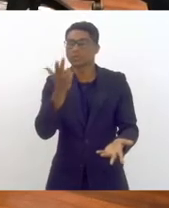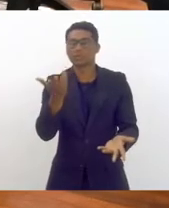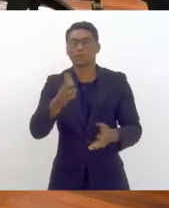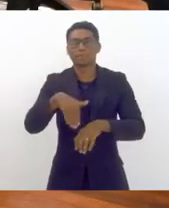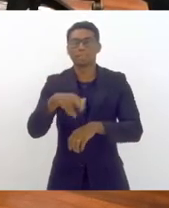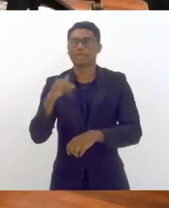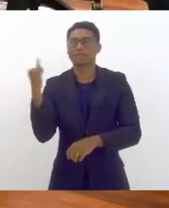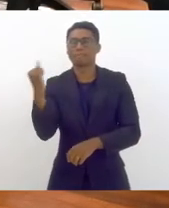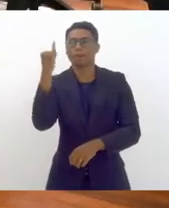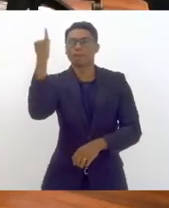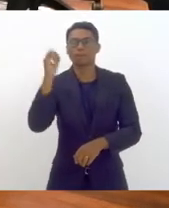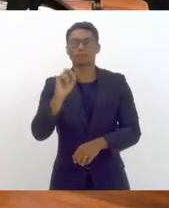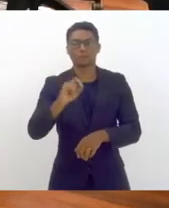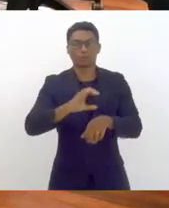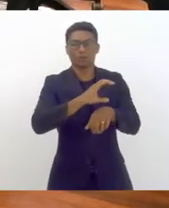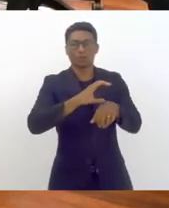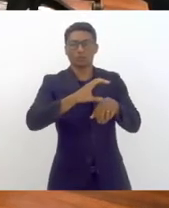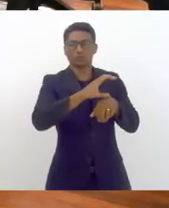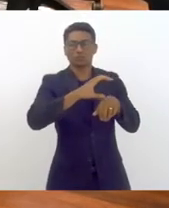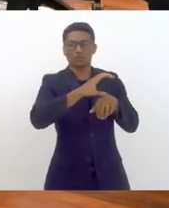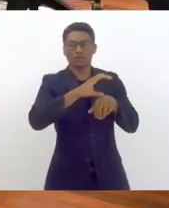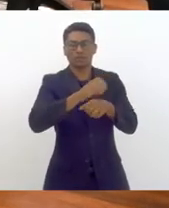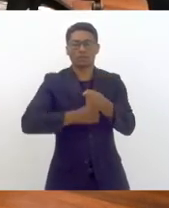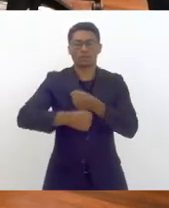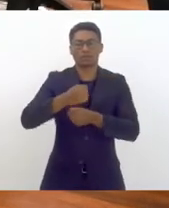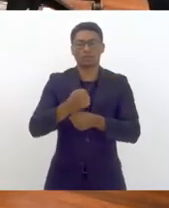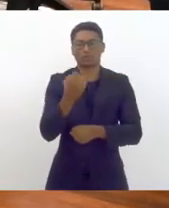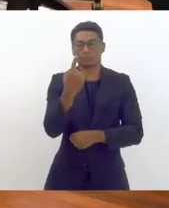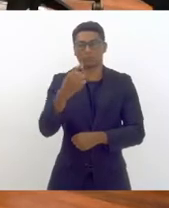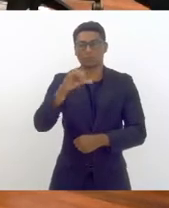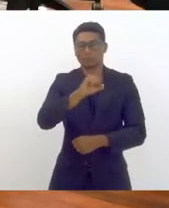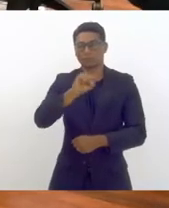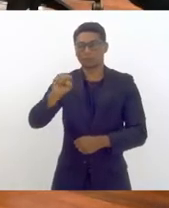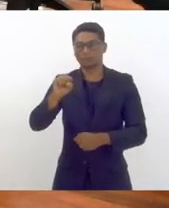nossa Constituição Cidadã de 88, que é a participação popular.